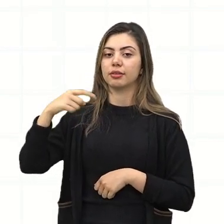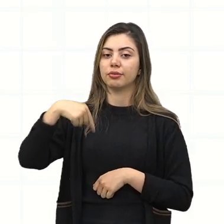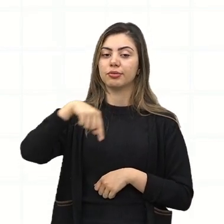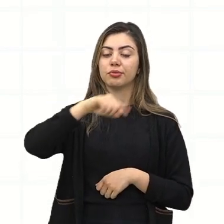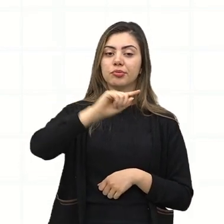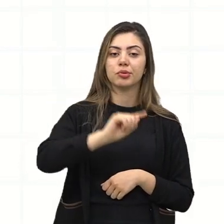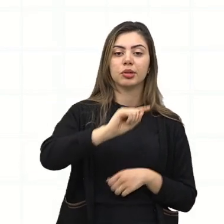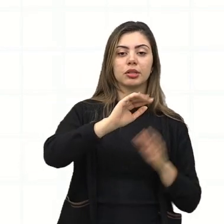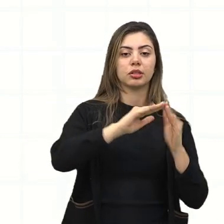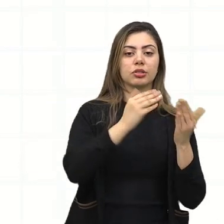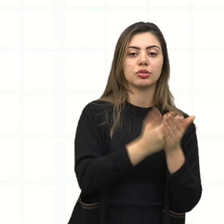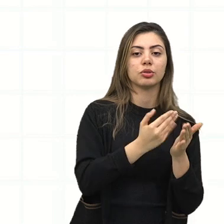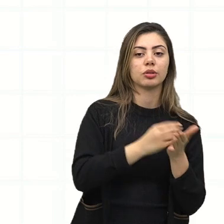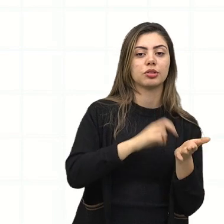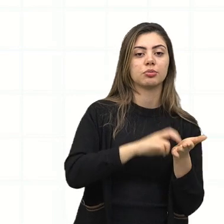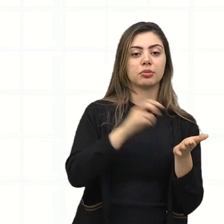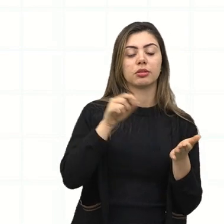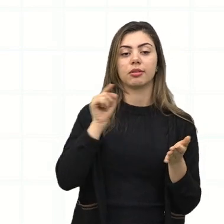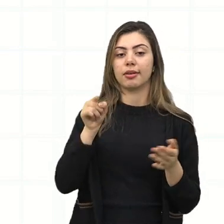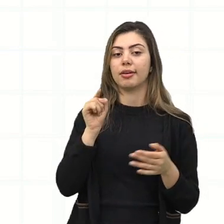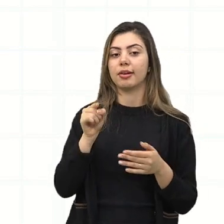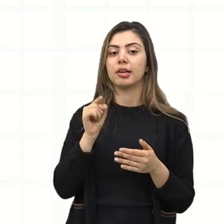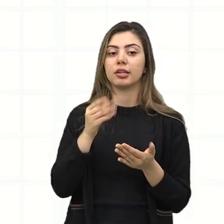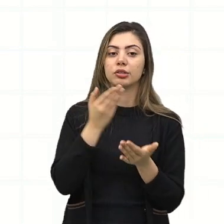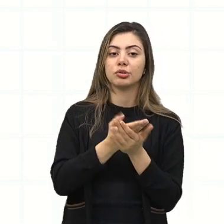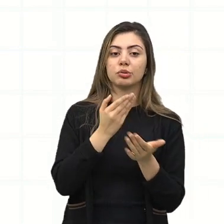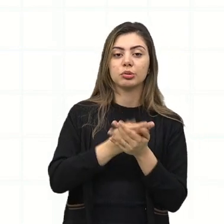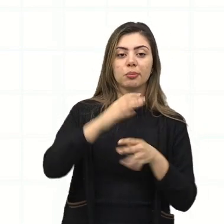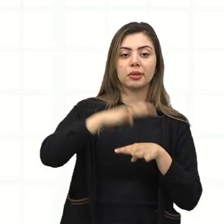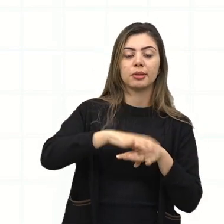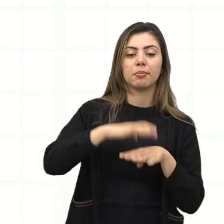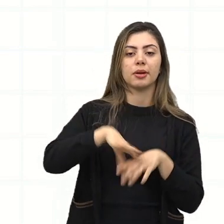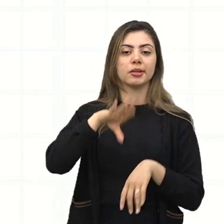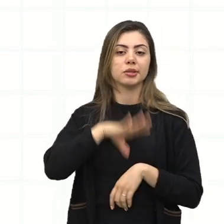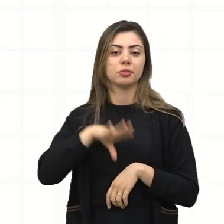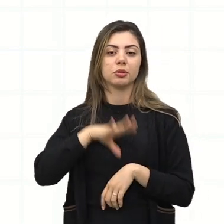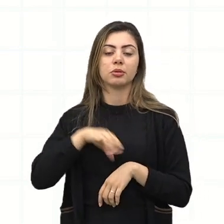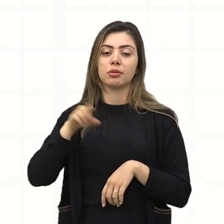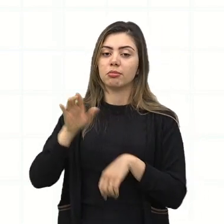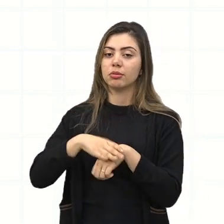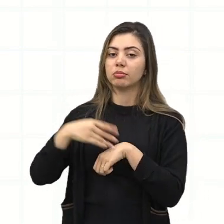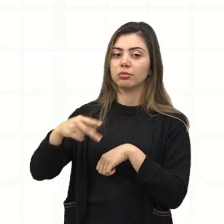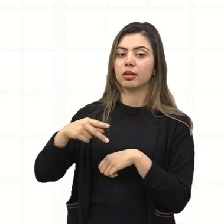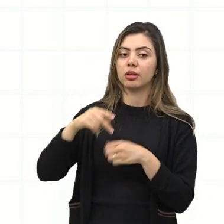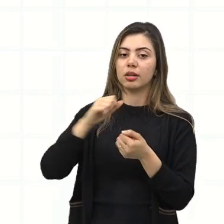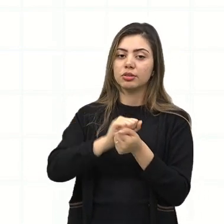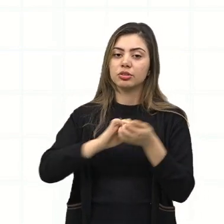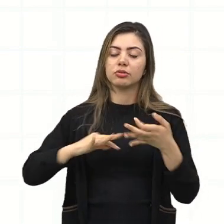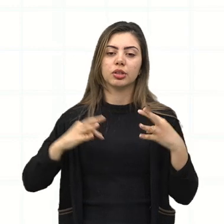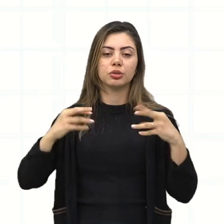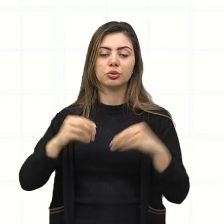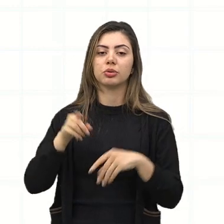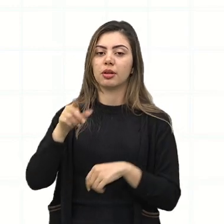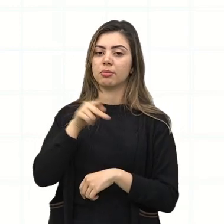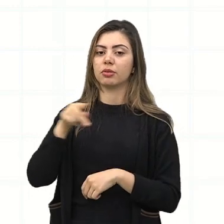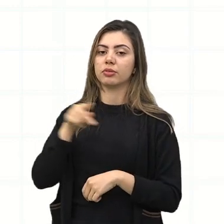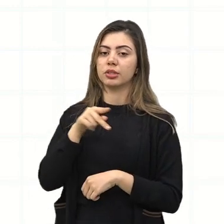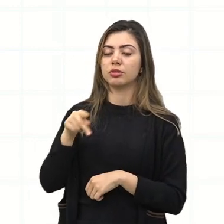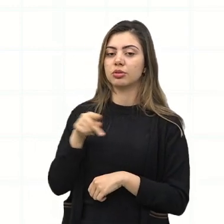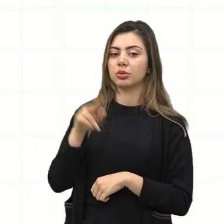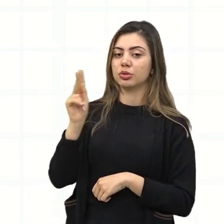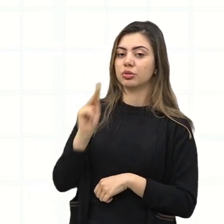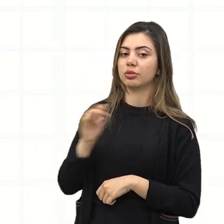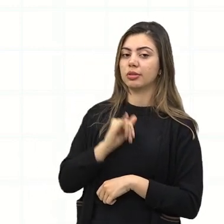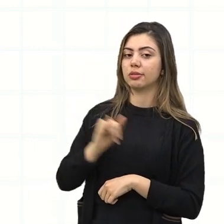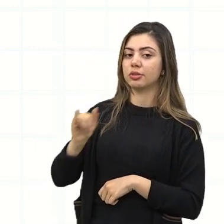manhã, estudou matemática, língua portuguesa, fez todas as atividades e o seu professor de história disse para